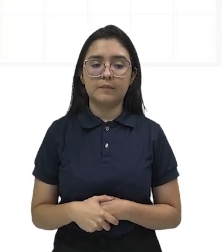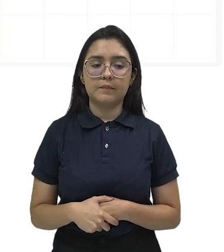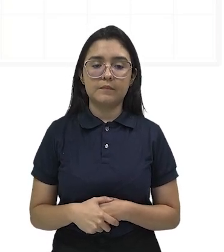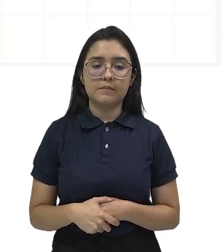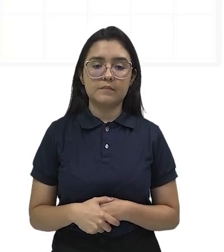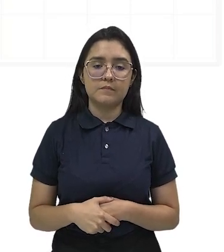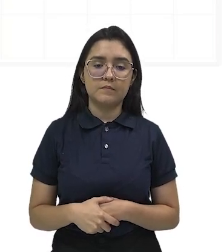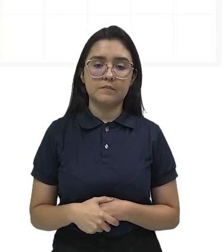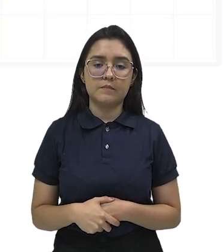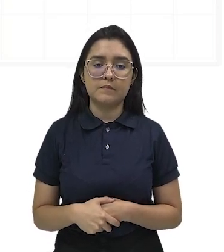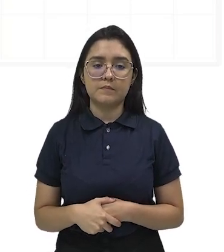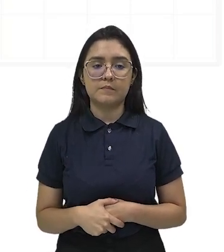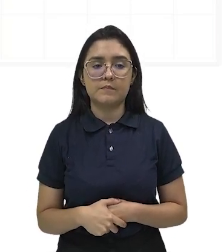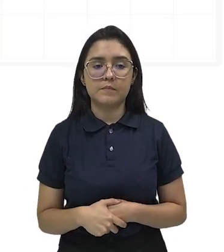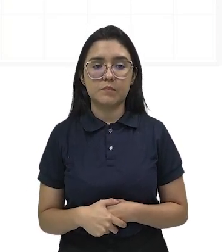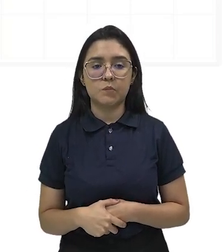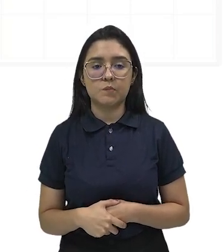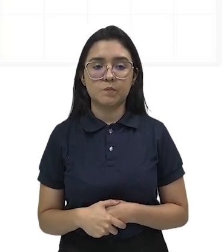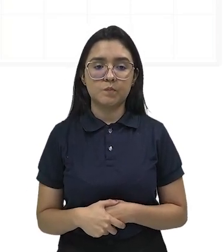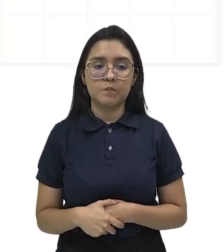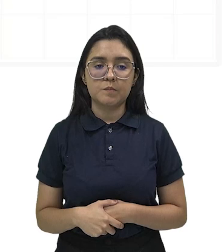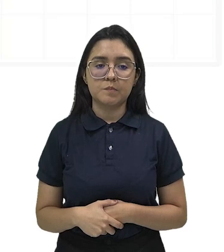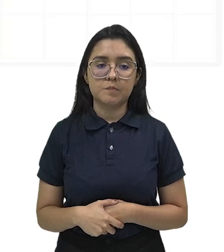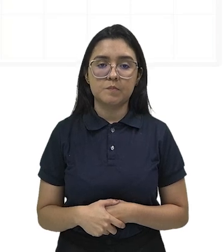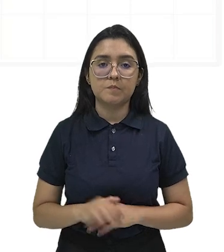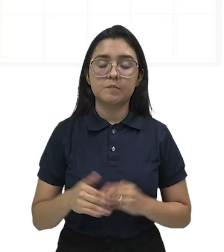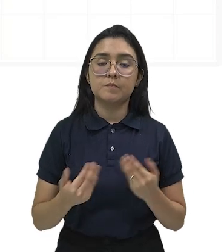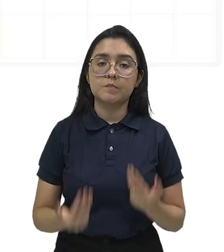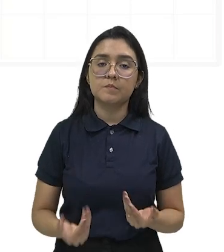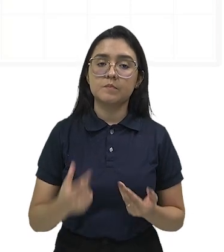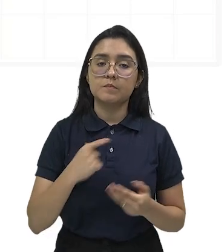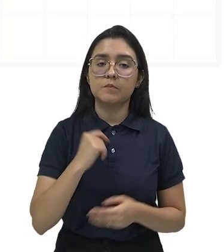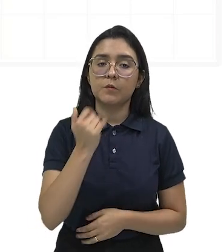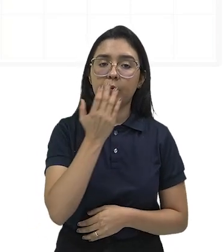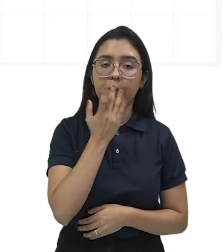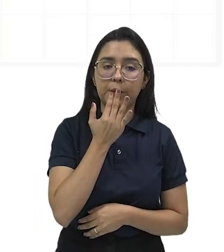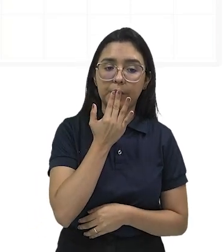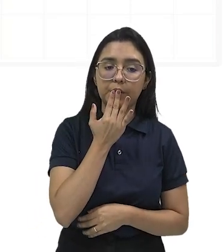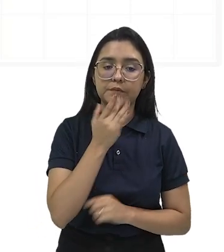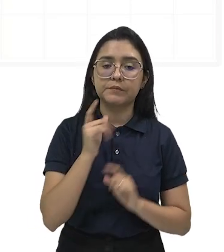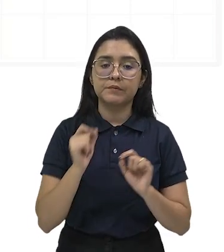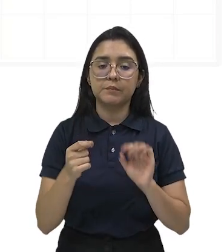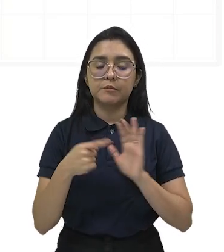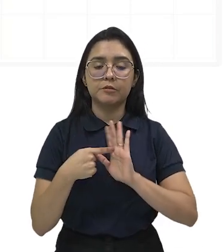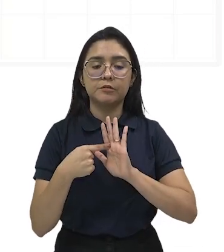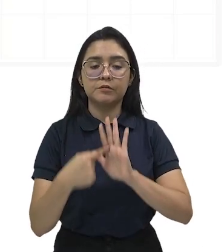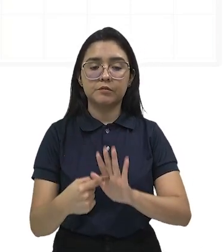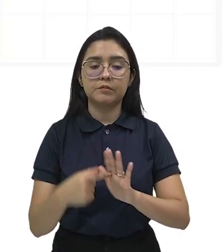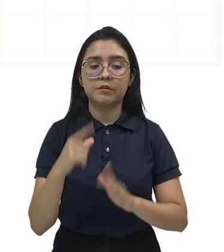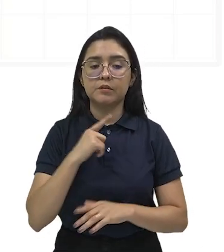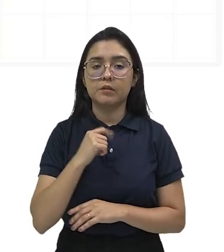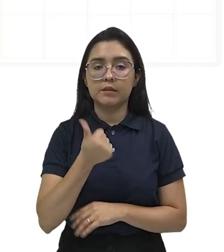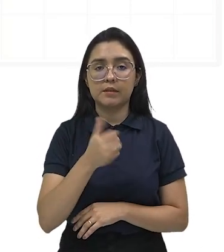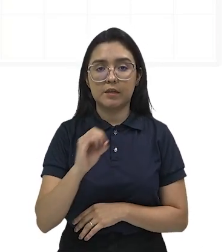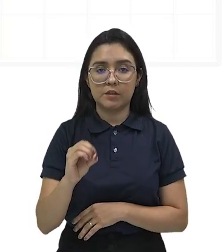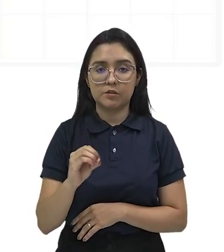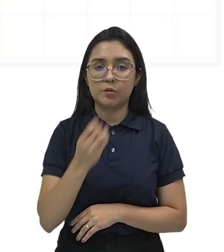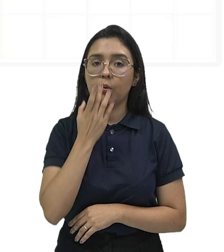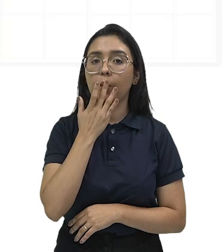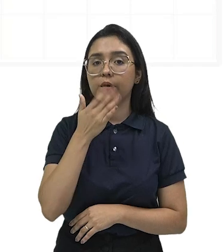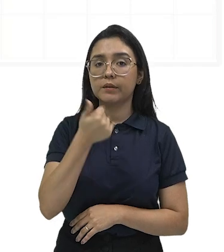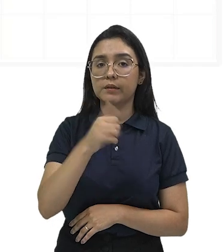Relacionado a essas cores, né? Então, a situação está dizendo que eu tenho 10 cores.